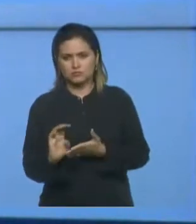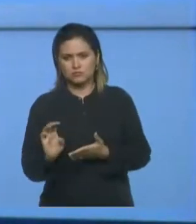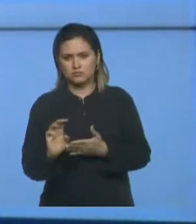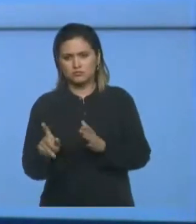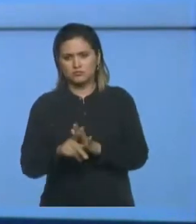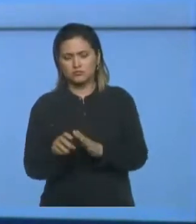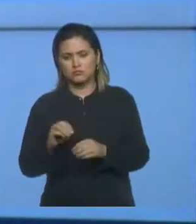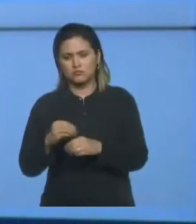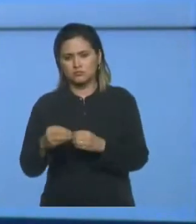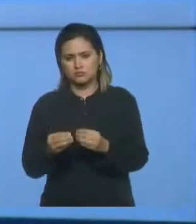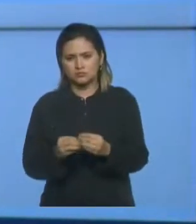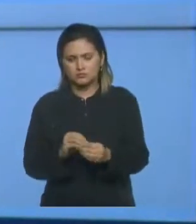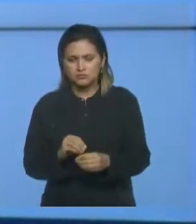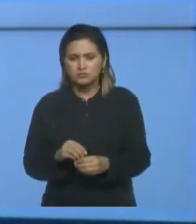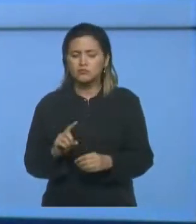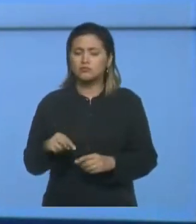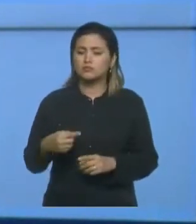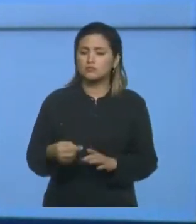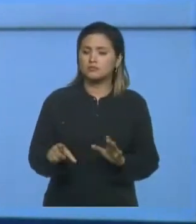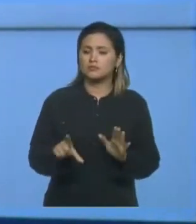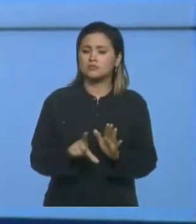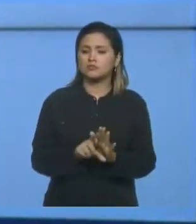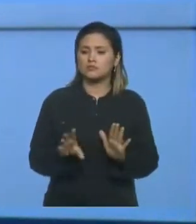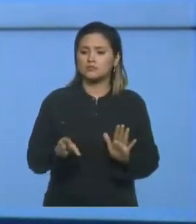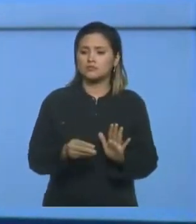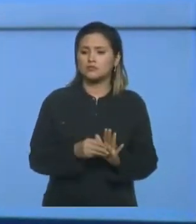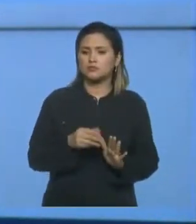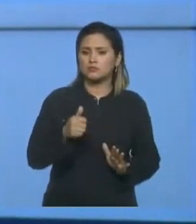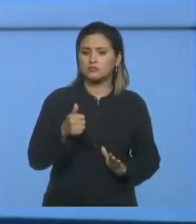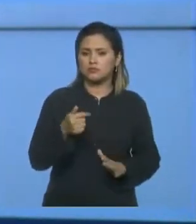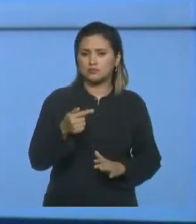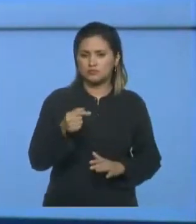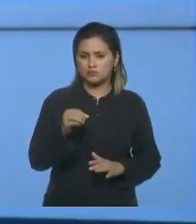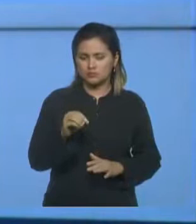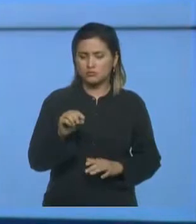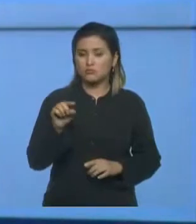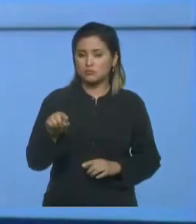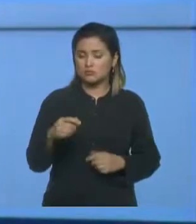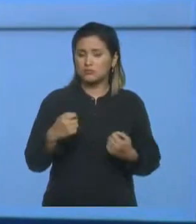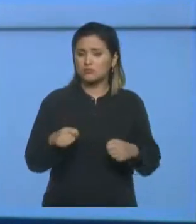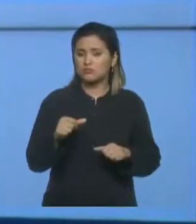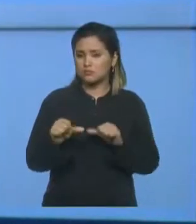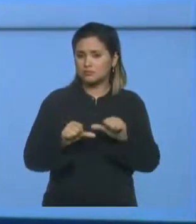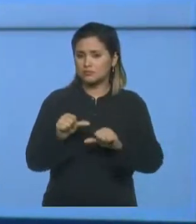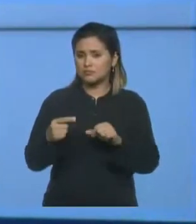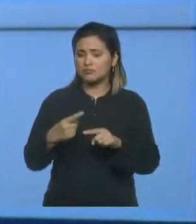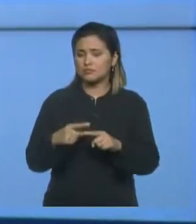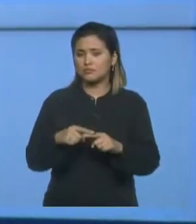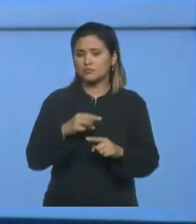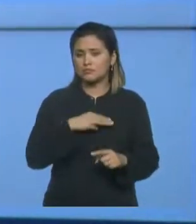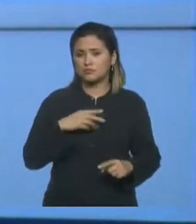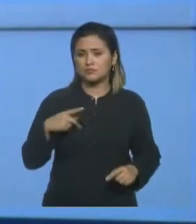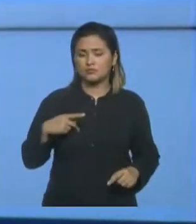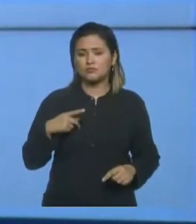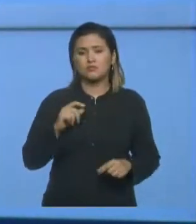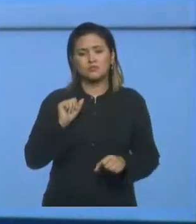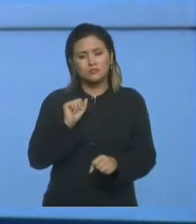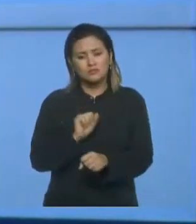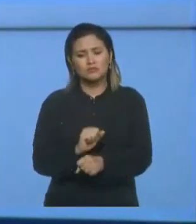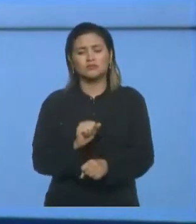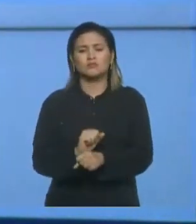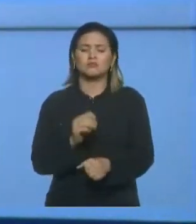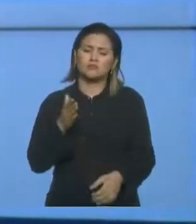que é essa que a gente tem que fazer as alterações para que o Ministério Público pare de fazer essa intervenção nessa questão